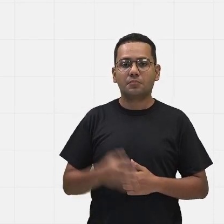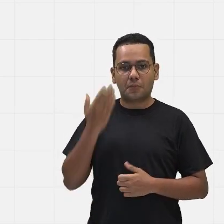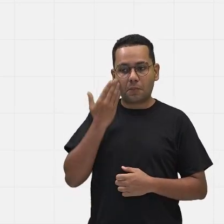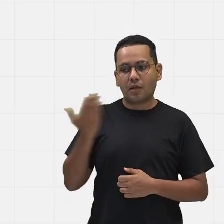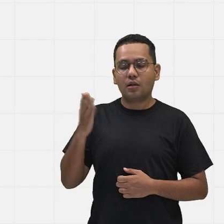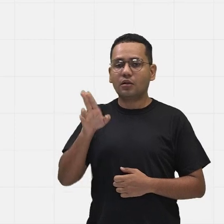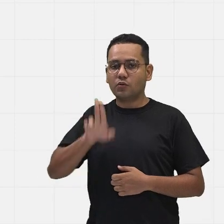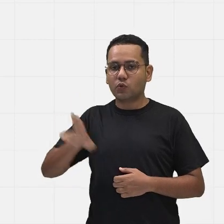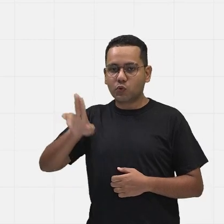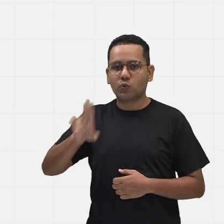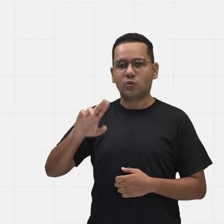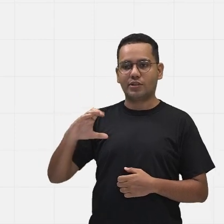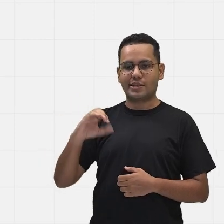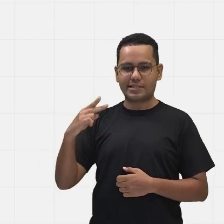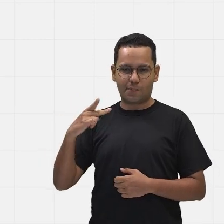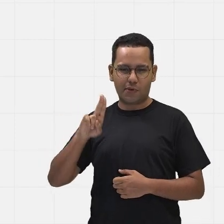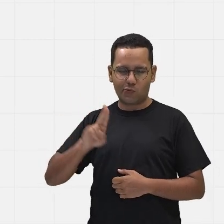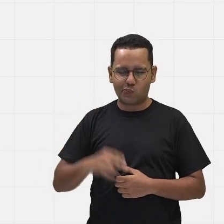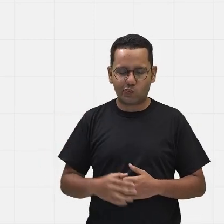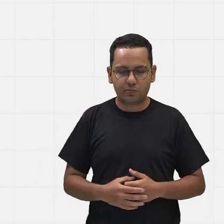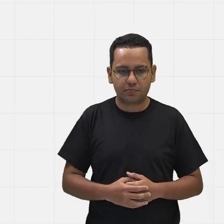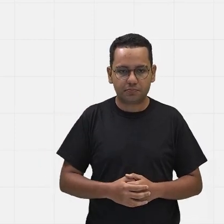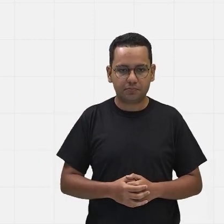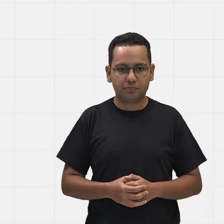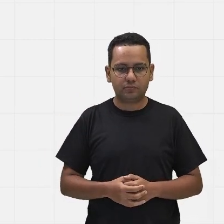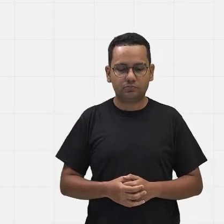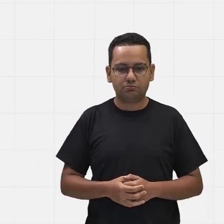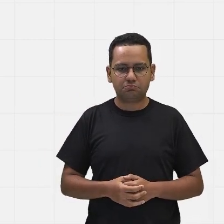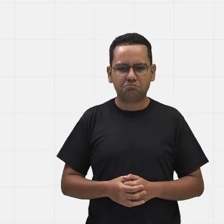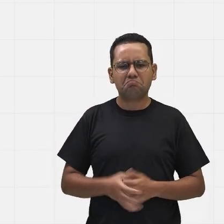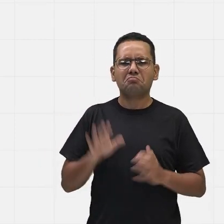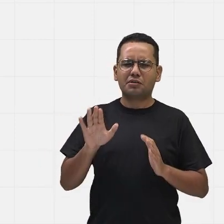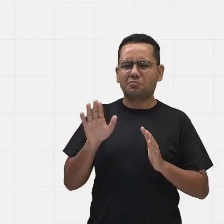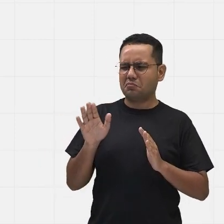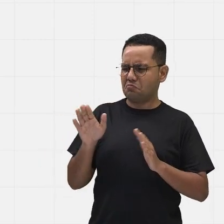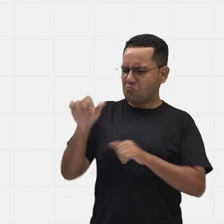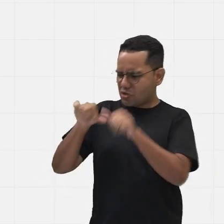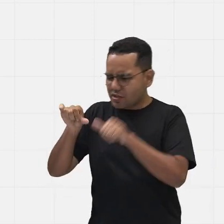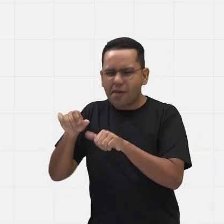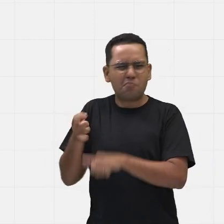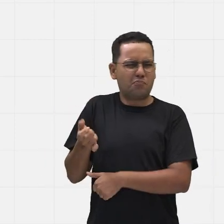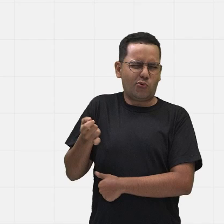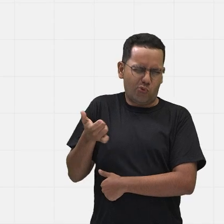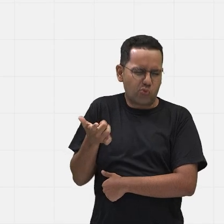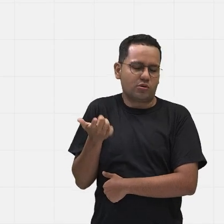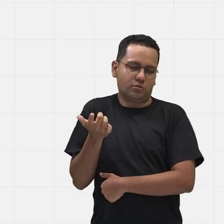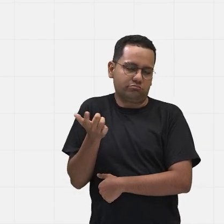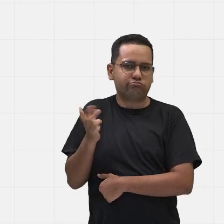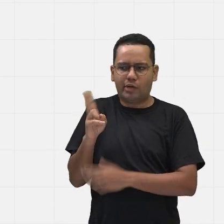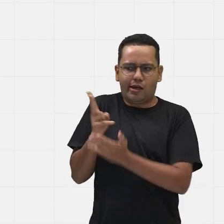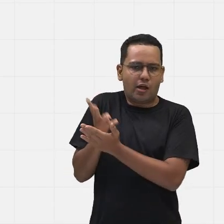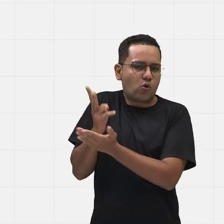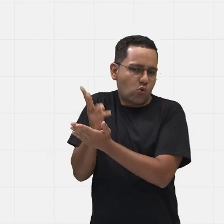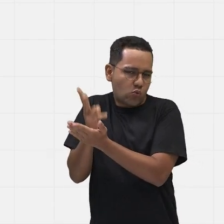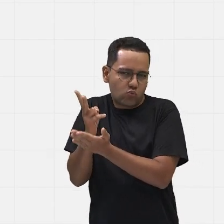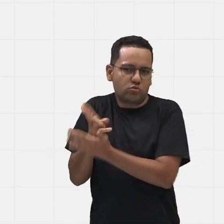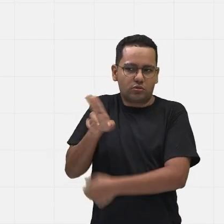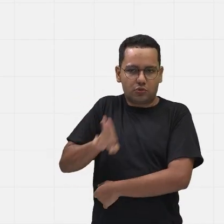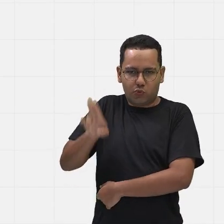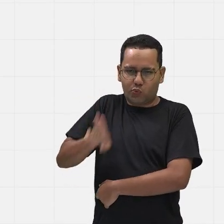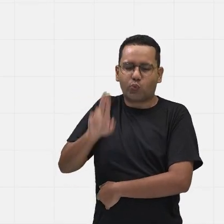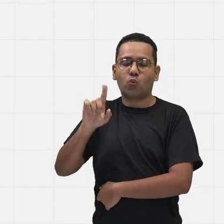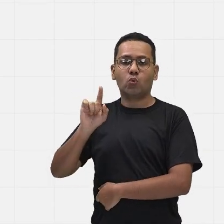na CPU. O que vai mudar é pouca coisa, mas as funcionalidades deles são as mesmas em relação aos